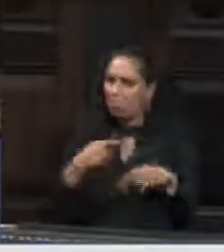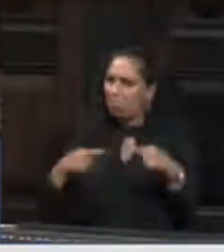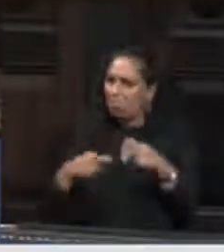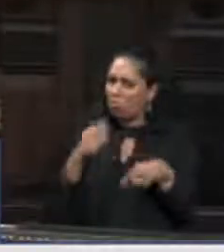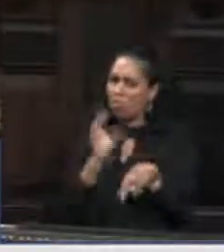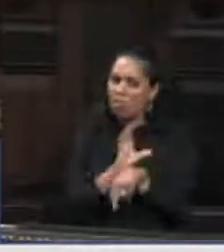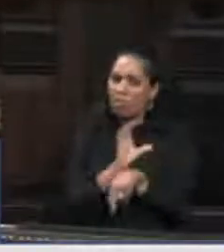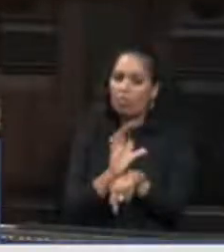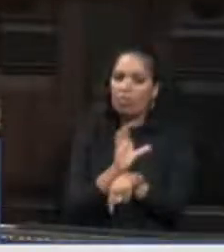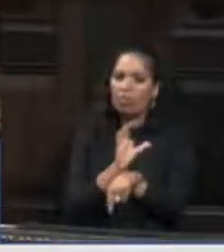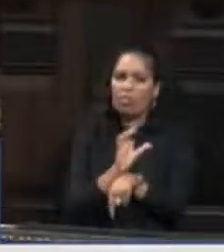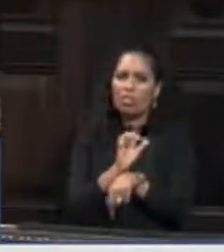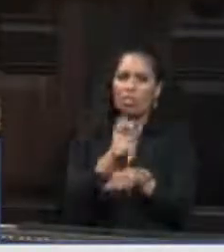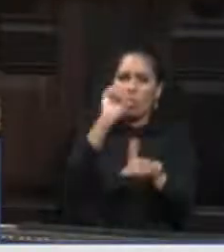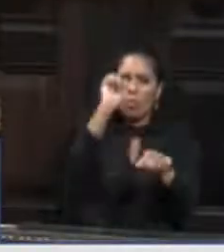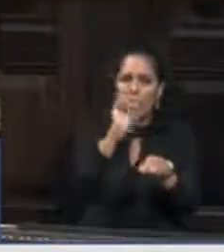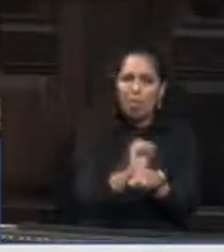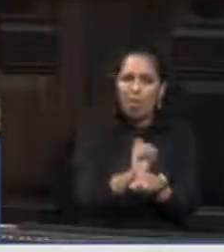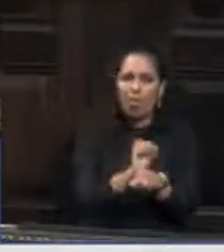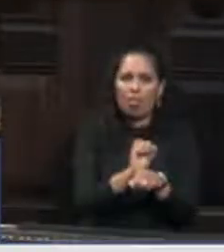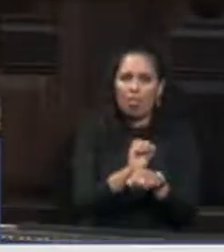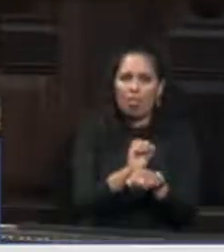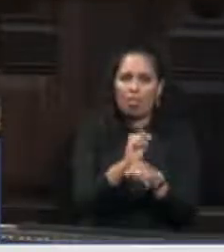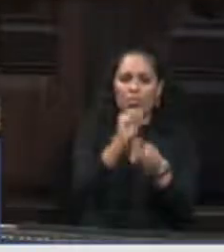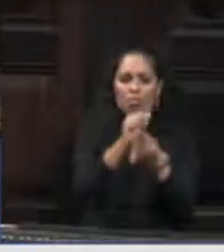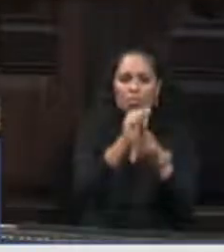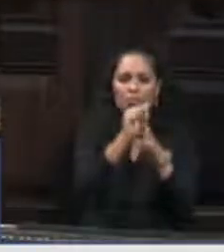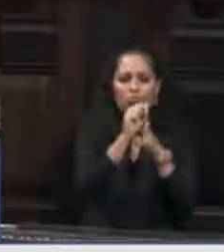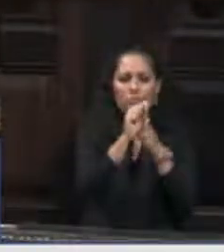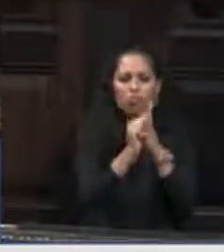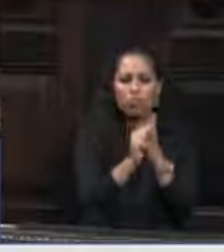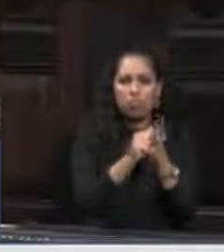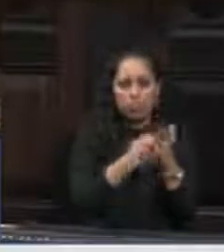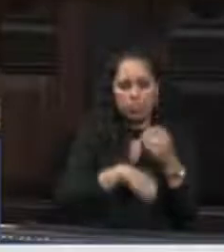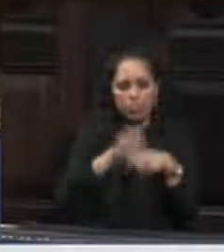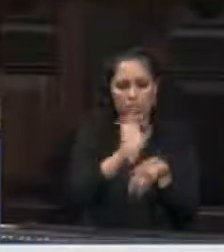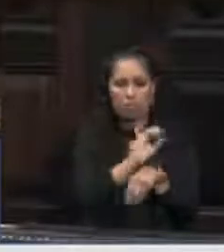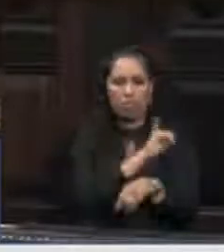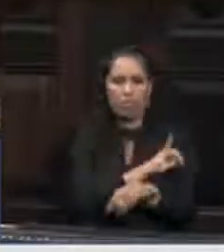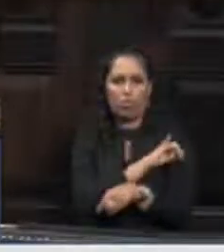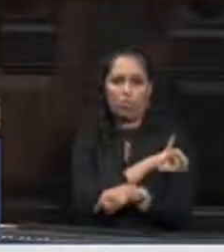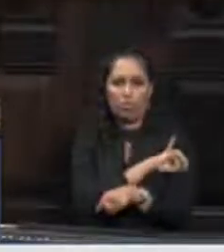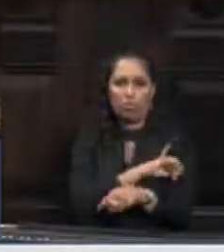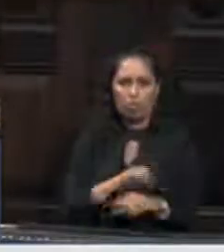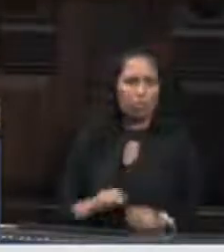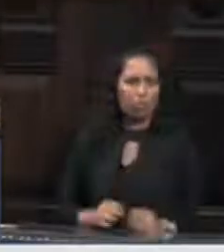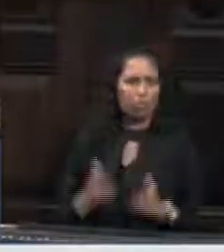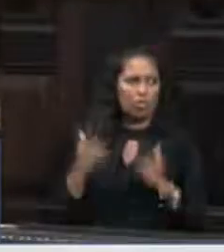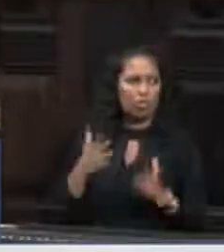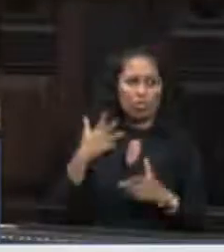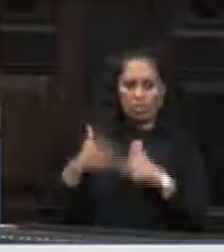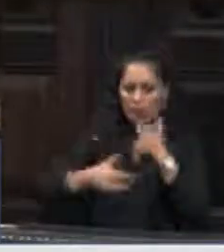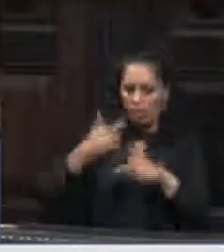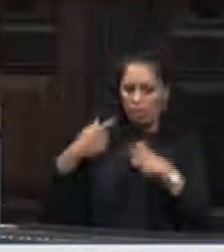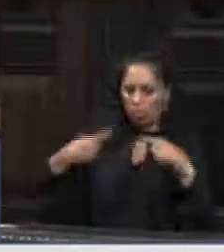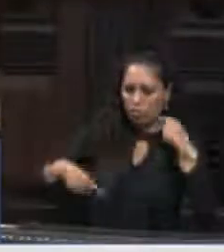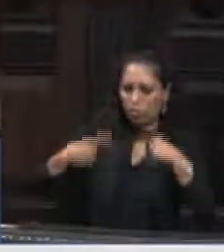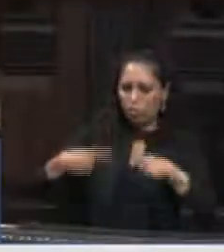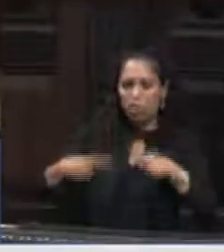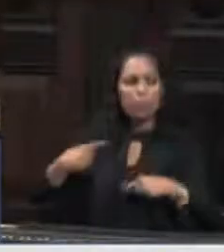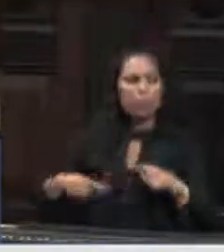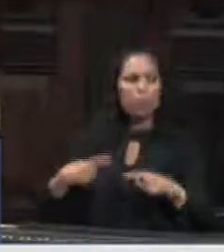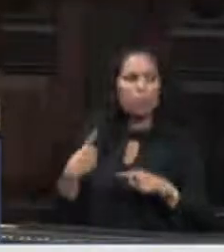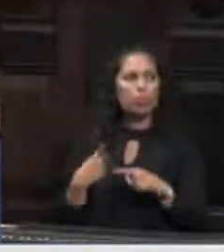o congelamento do piso salarial no Rio de Janeiro. Quero fazer essa discussão tendo